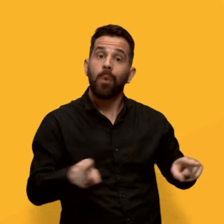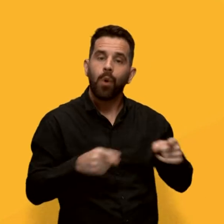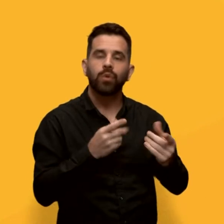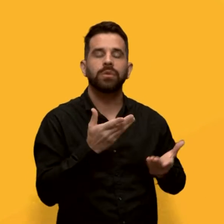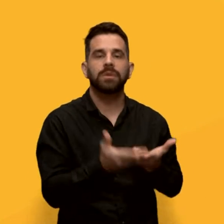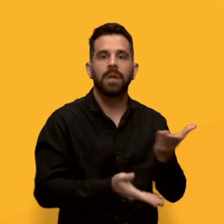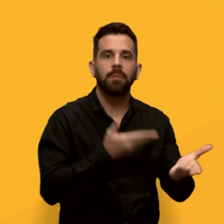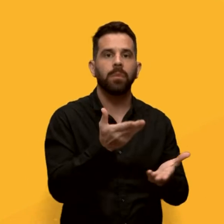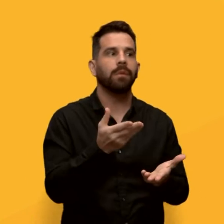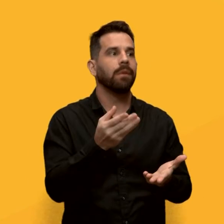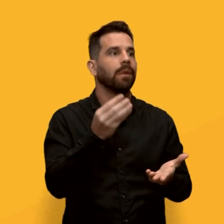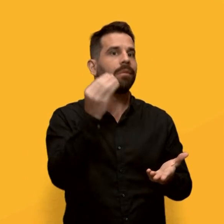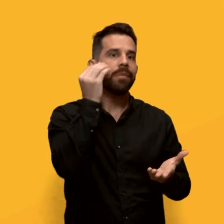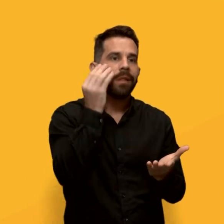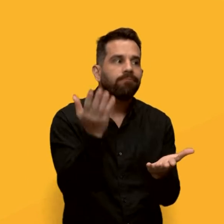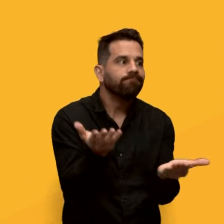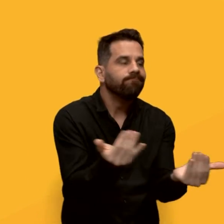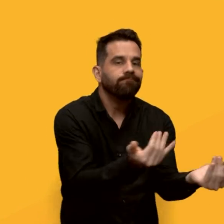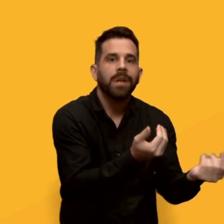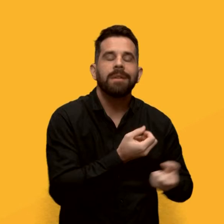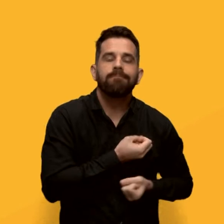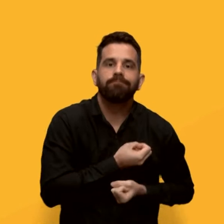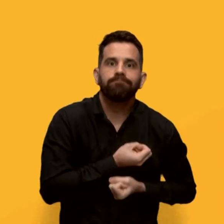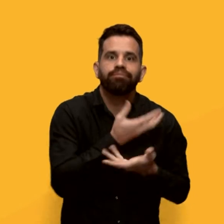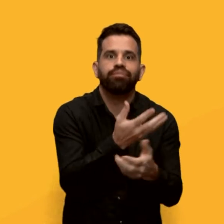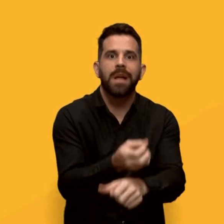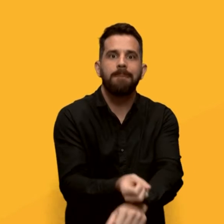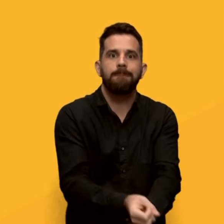tenta extrair essas emoções do adolescente,